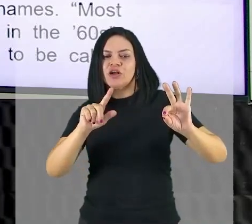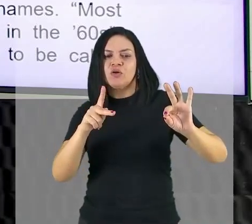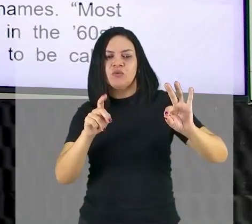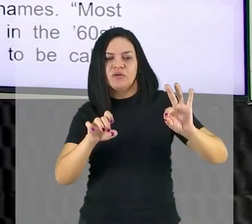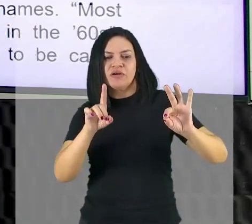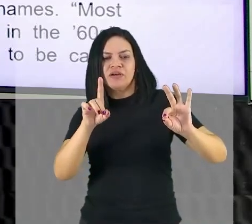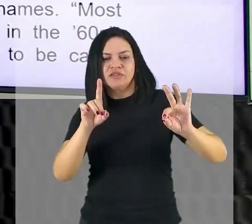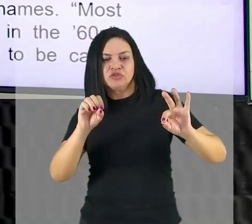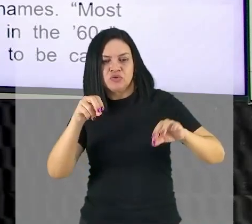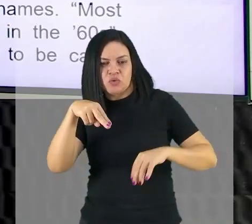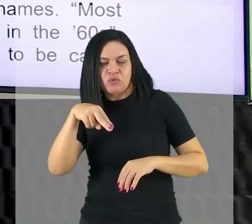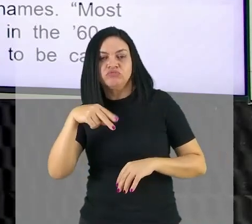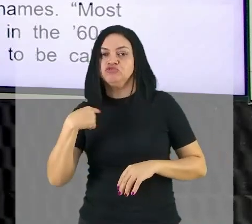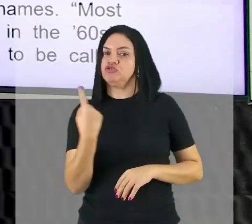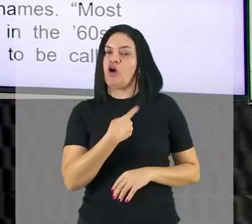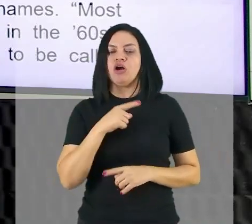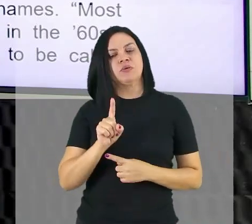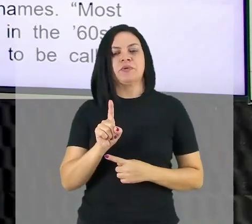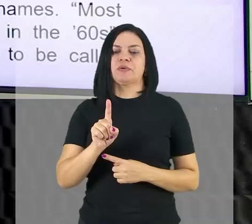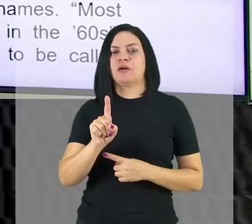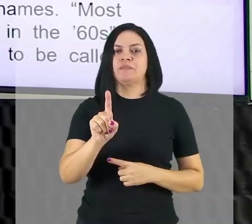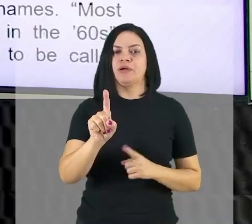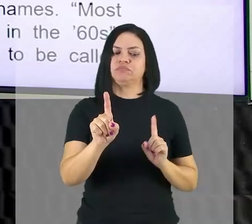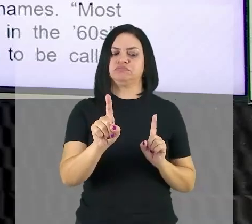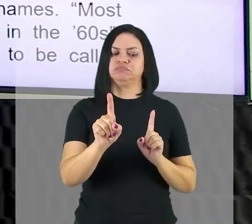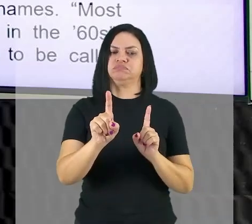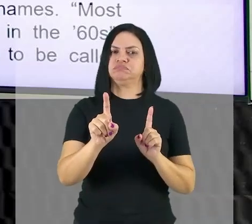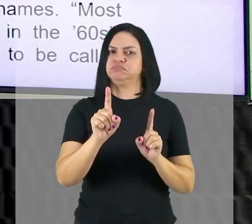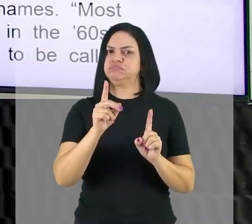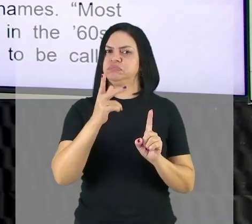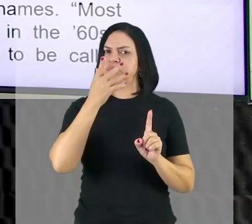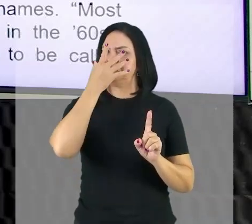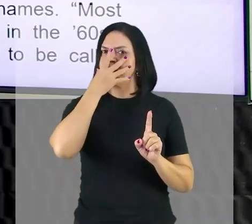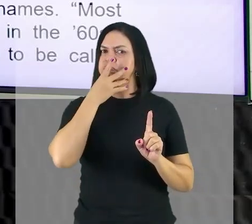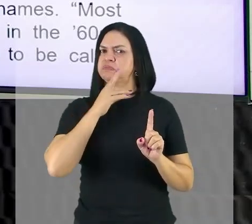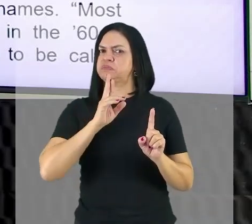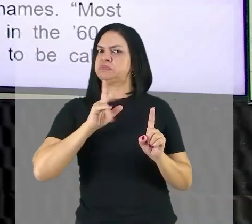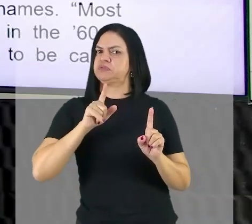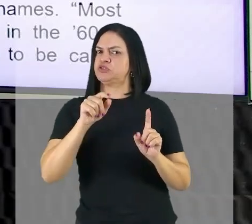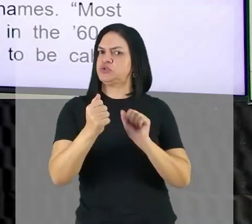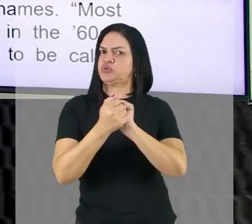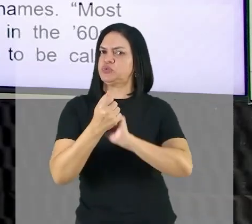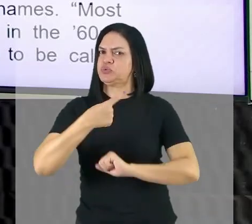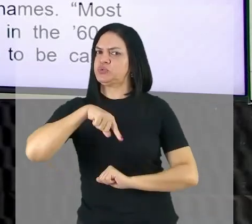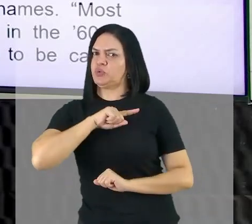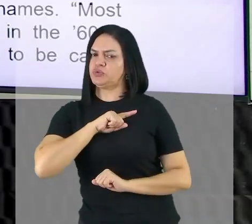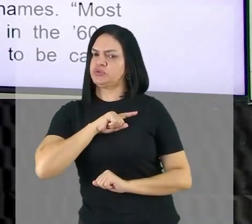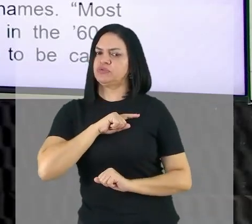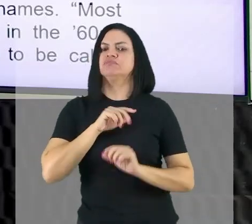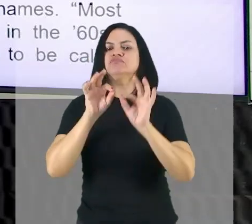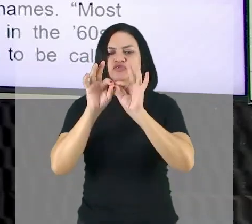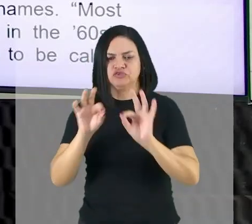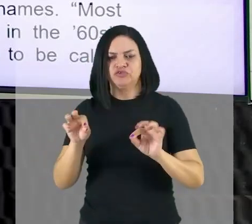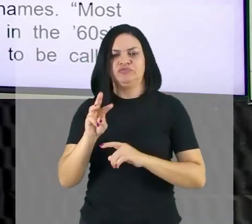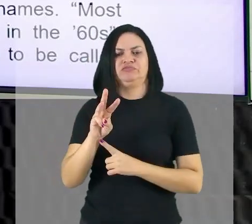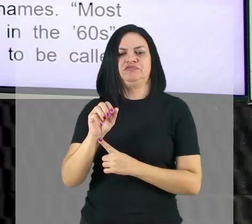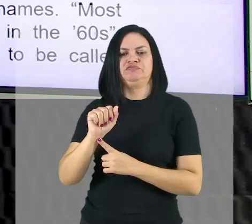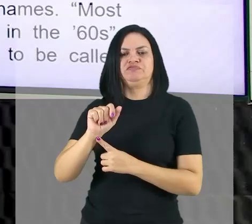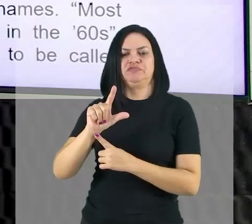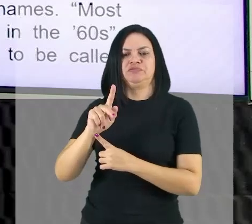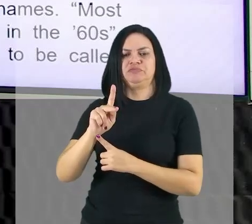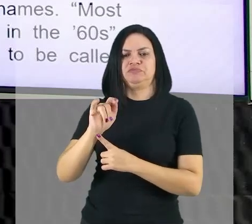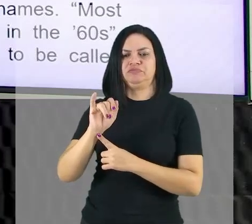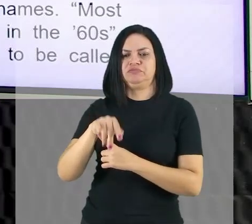em frente, o estranho caminhando conosco. É um texto que é um fragmento de um romance. Taylor Franklin